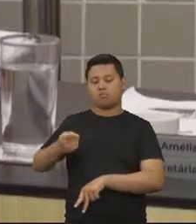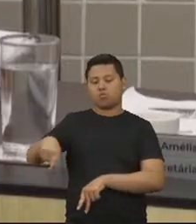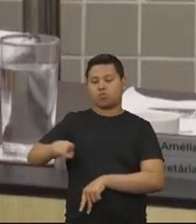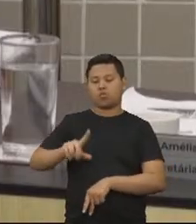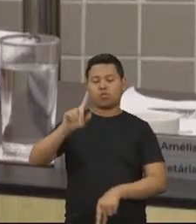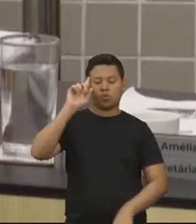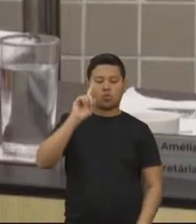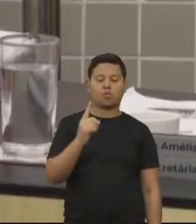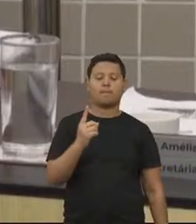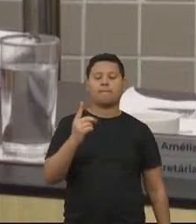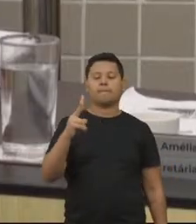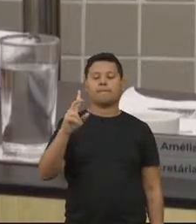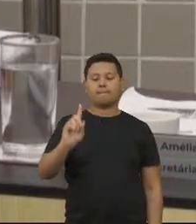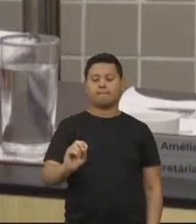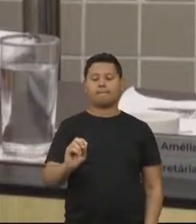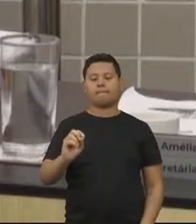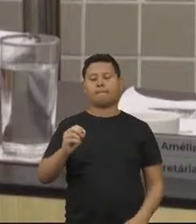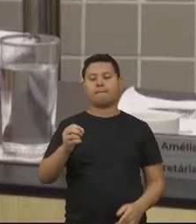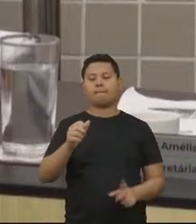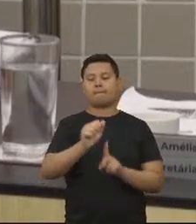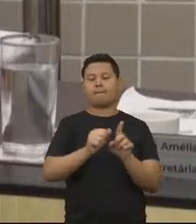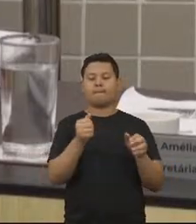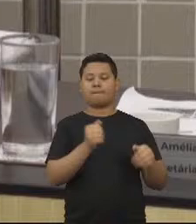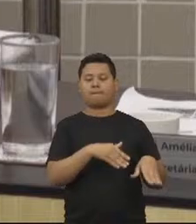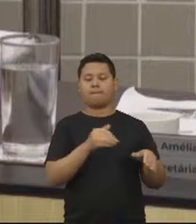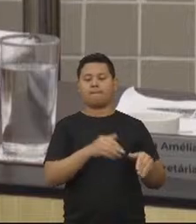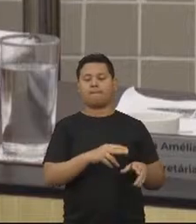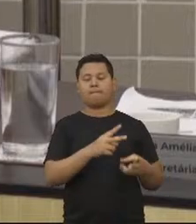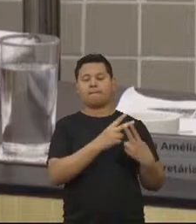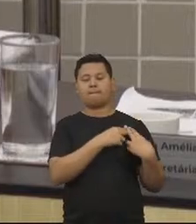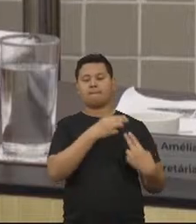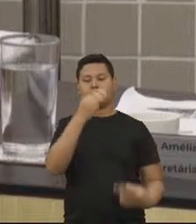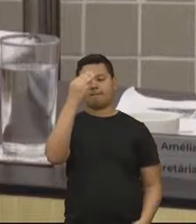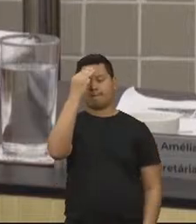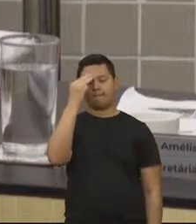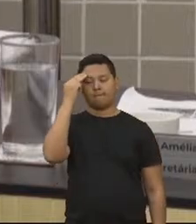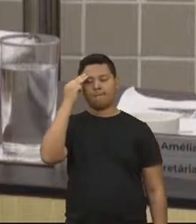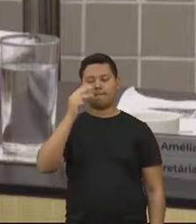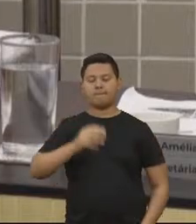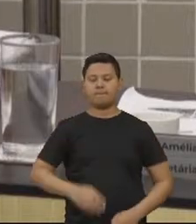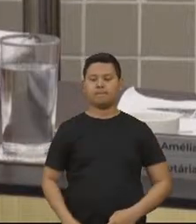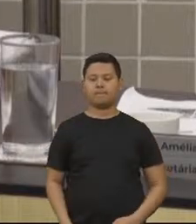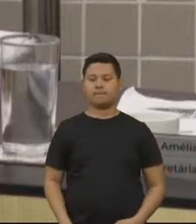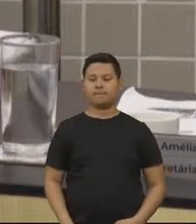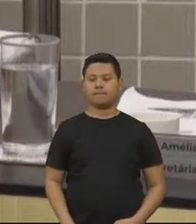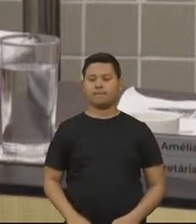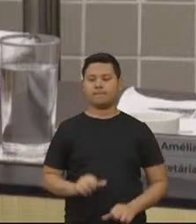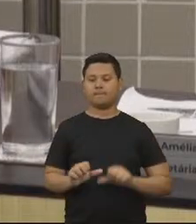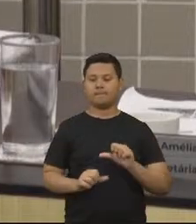das Sessões, 10 de setembro de 2025, autoria vereadora Maria Amélia.